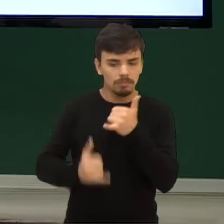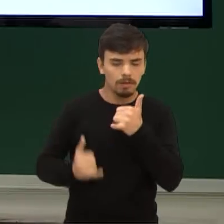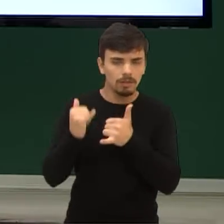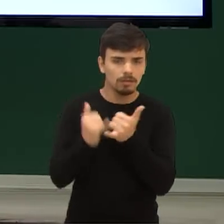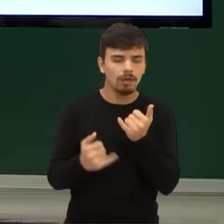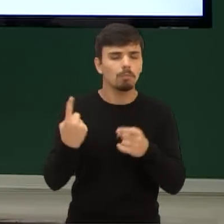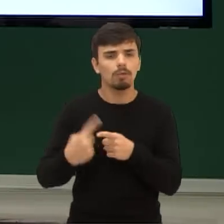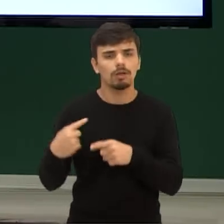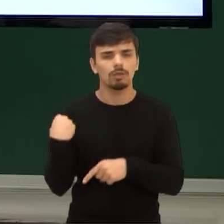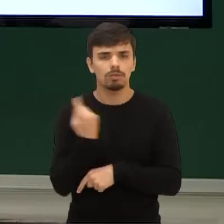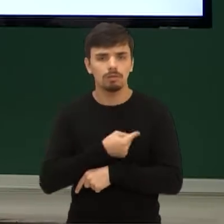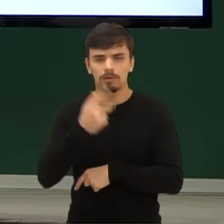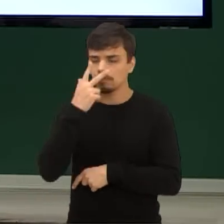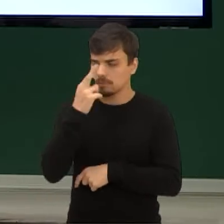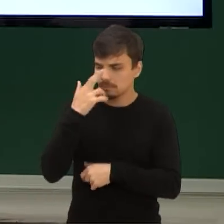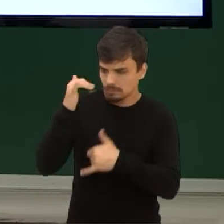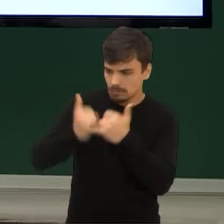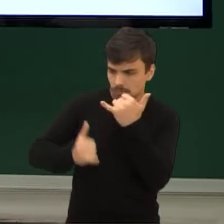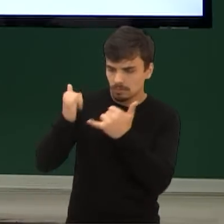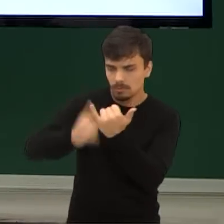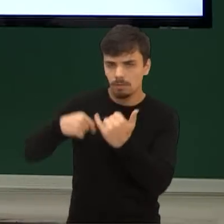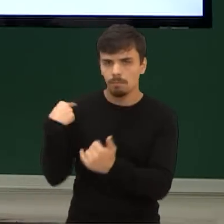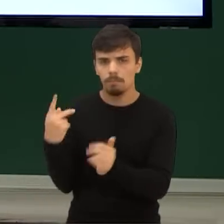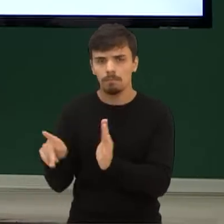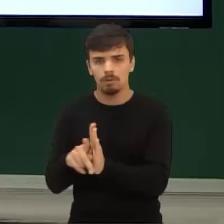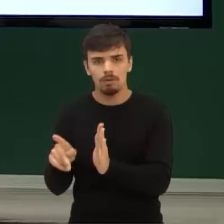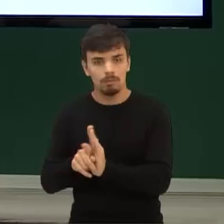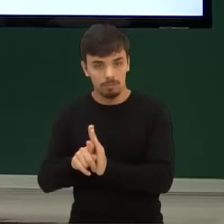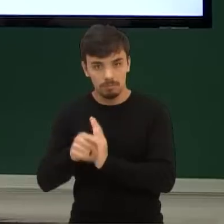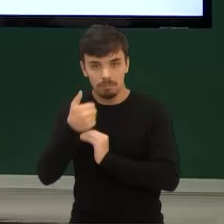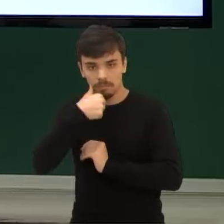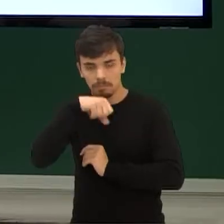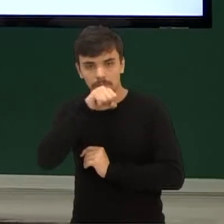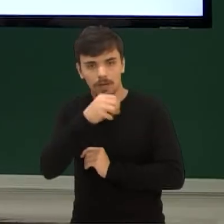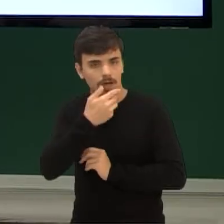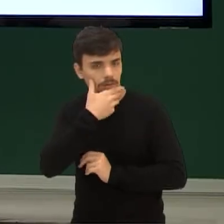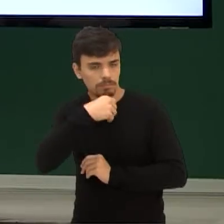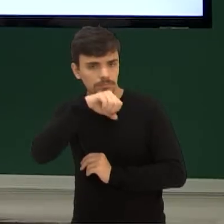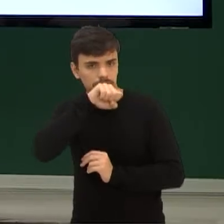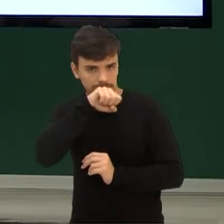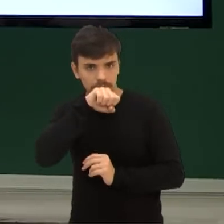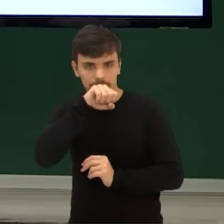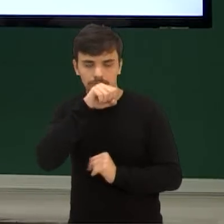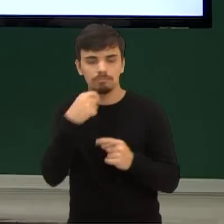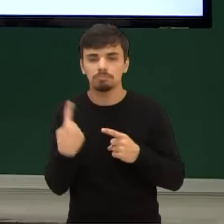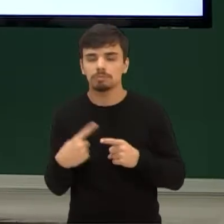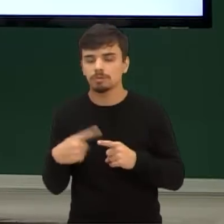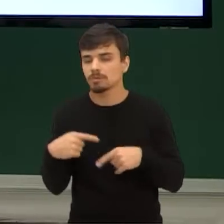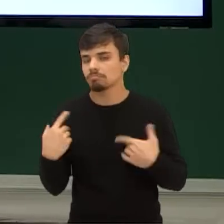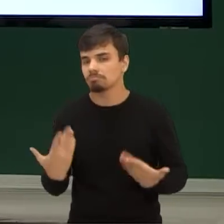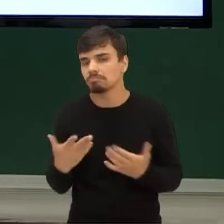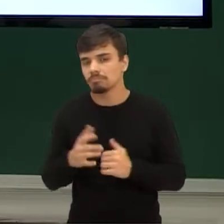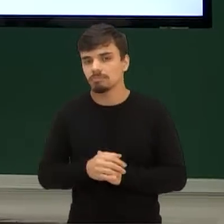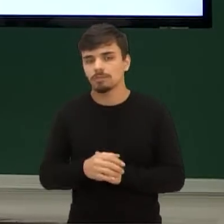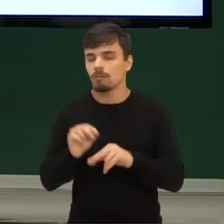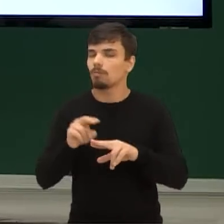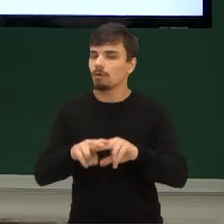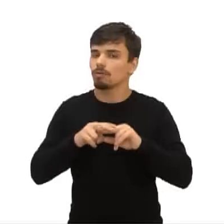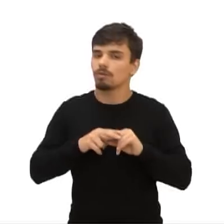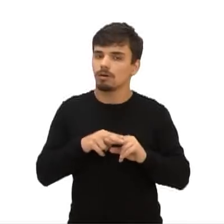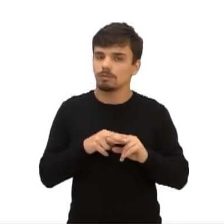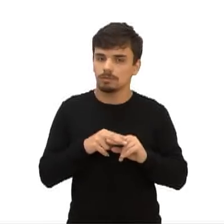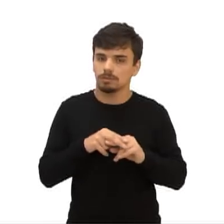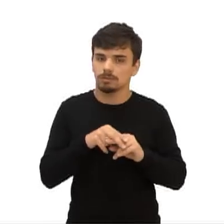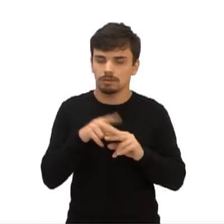vezes semelhanças com o nosso pai, a nossa mãe, né, os nossos genitores? Por conta da transmissão